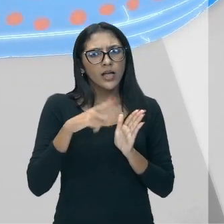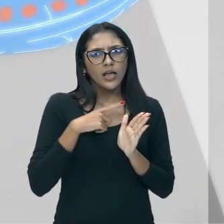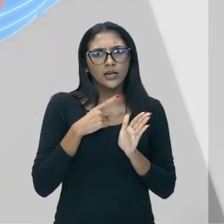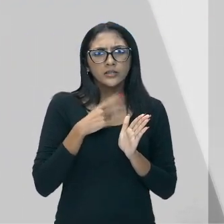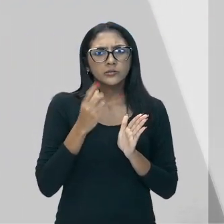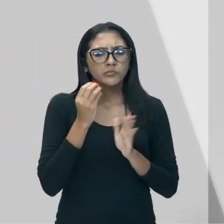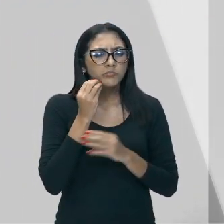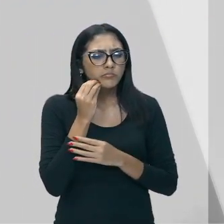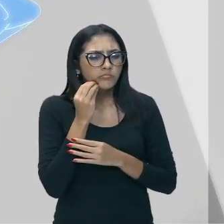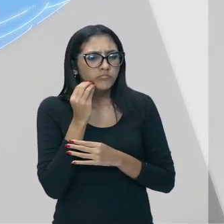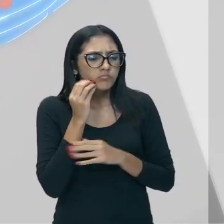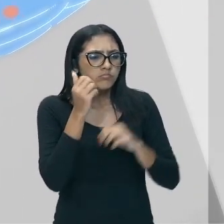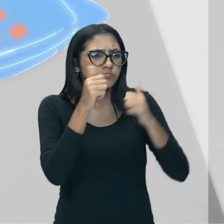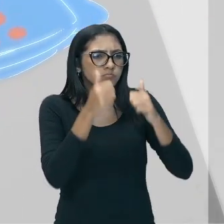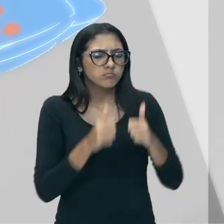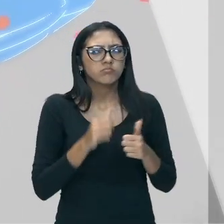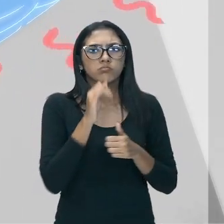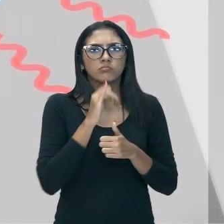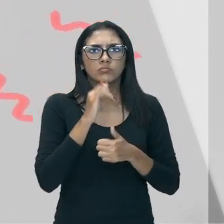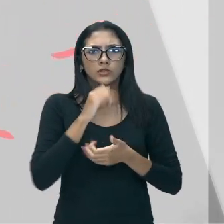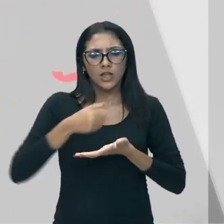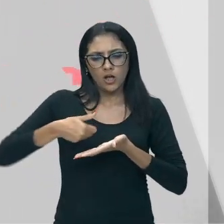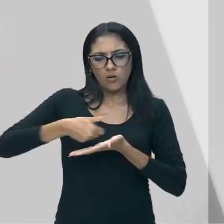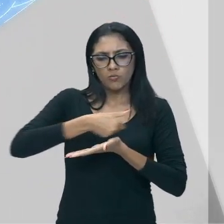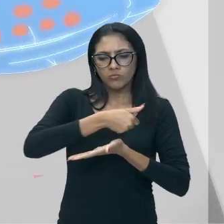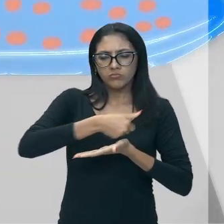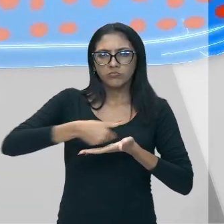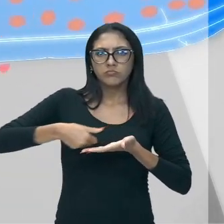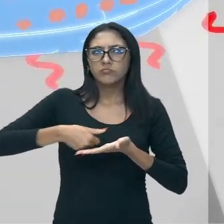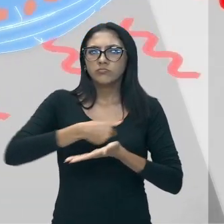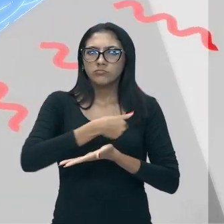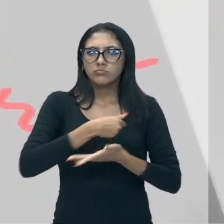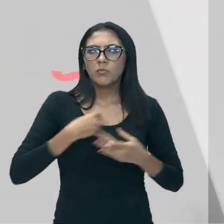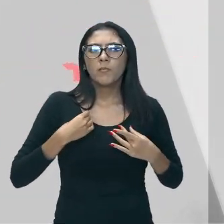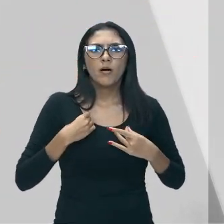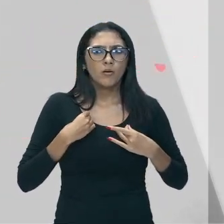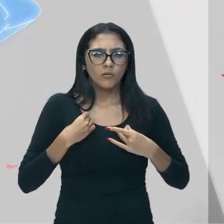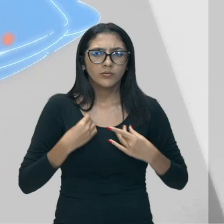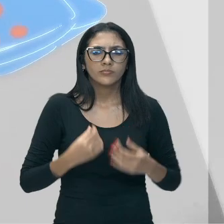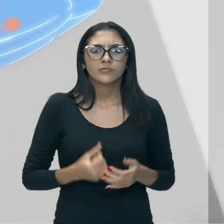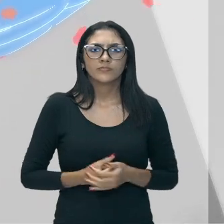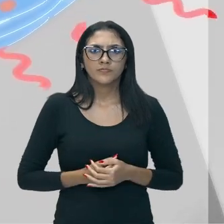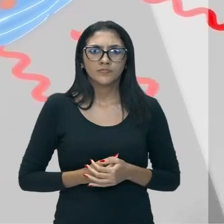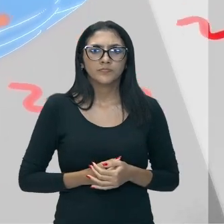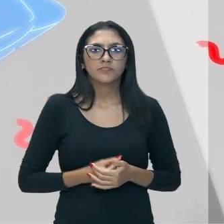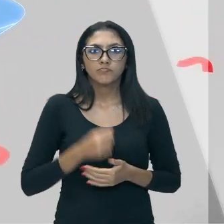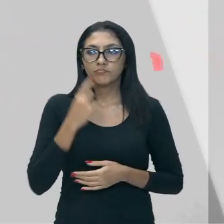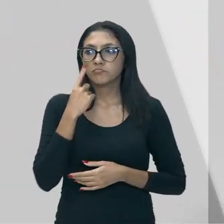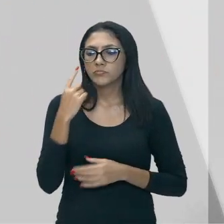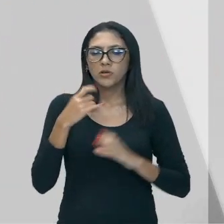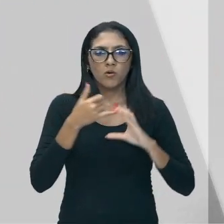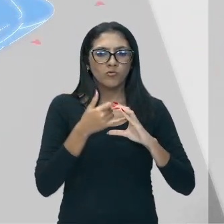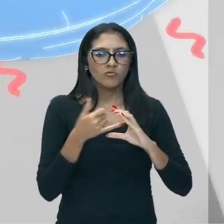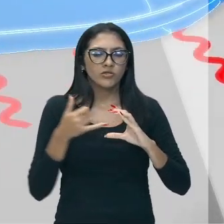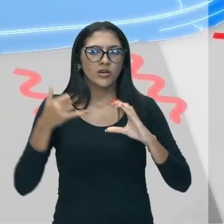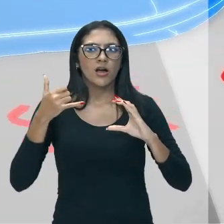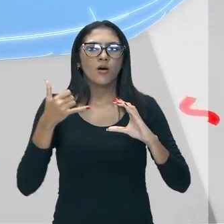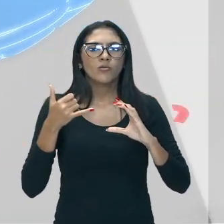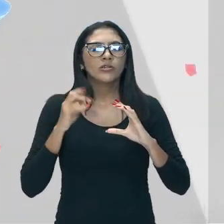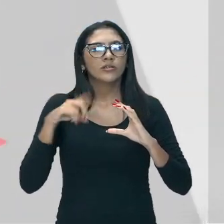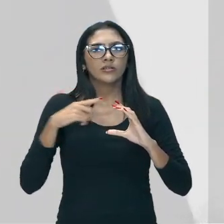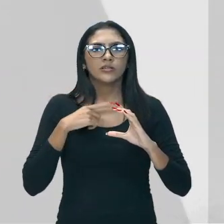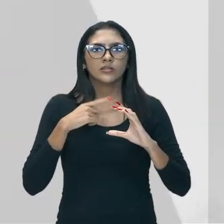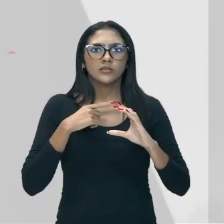no momento que ela está passando a roupa. Observem comigo que o efeito Joule é um fenômeno